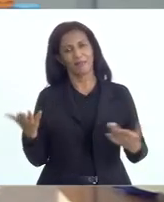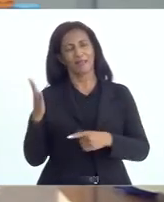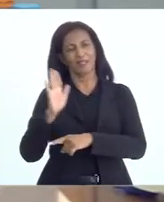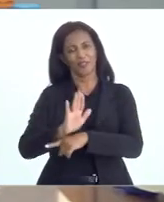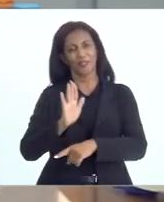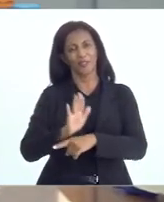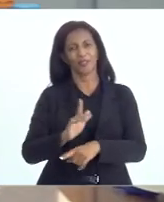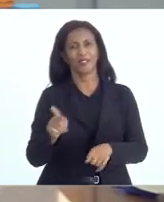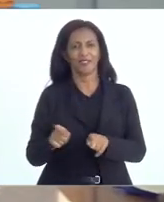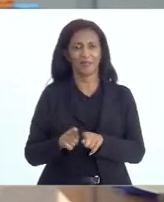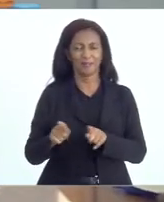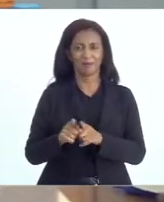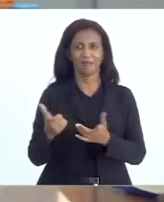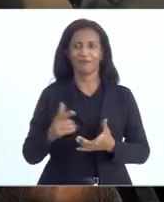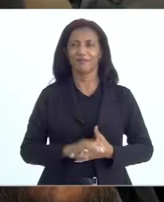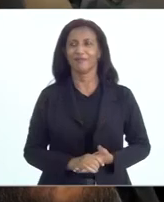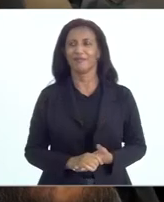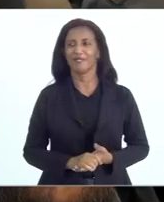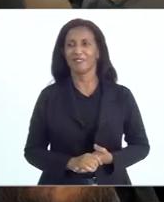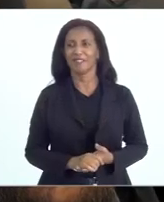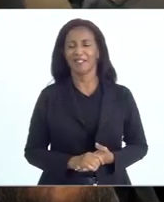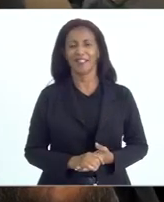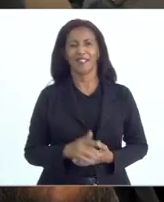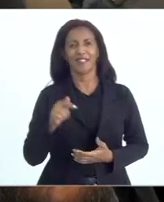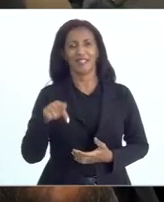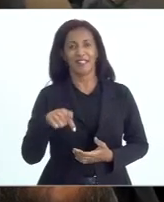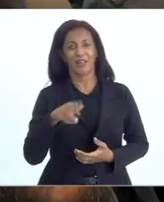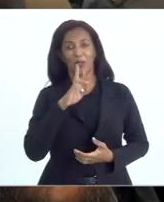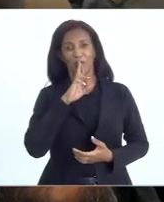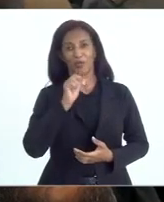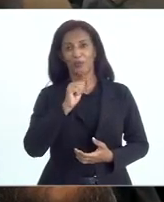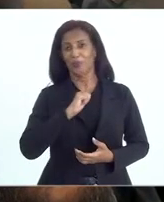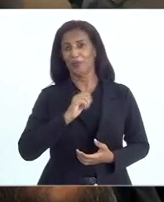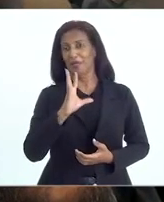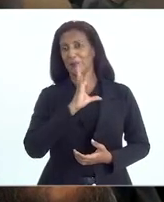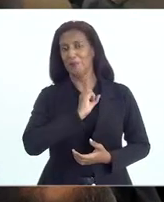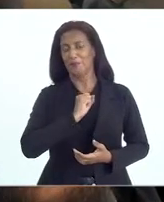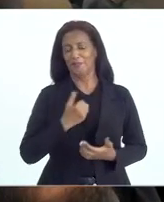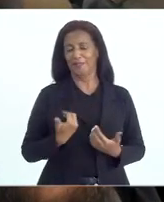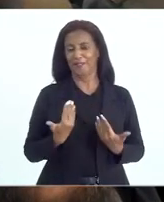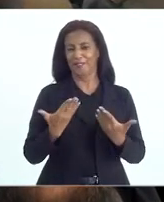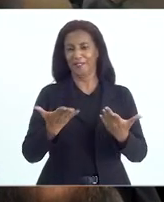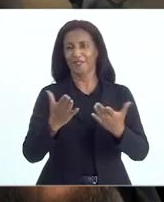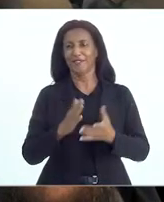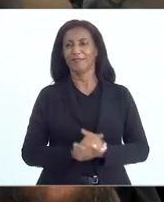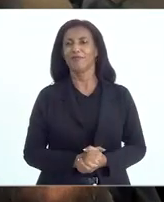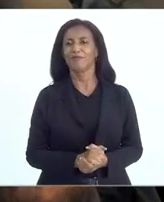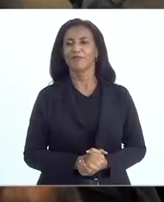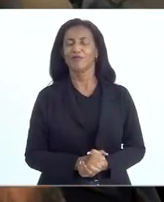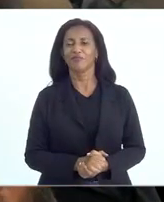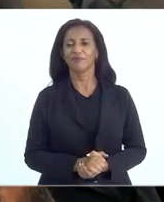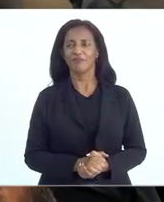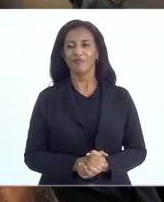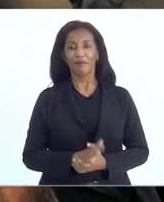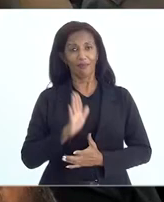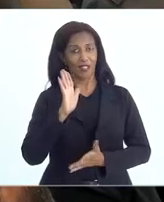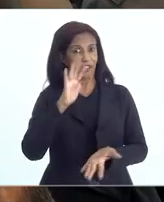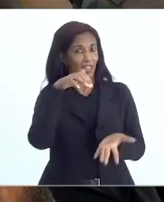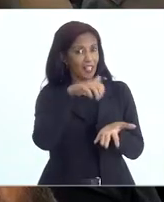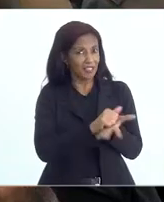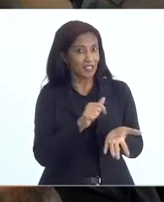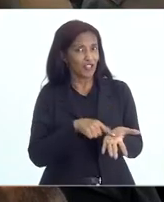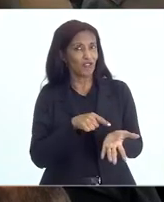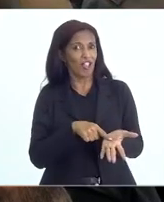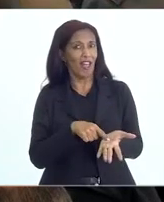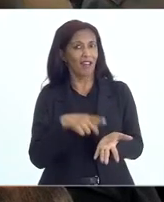Deputado Rodrigo da orelha da Corporação só vem amor só agradecer e fazer menção aí mas já tá registrado